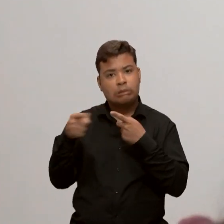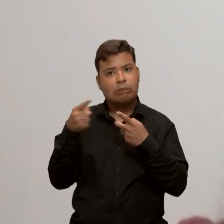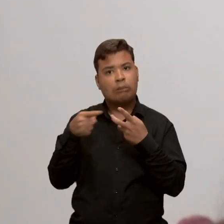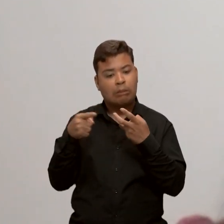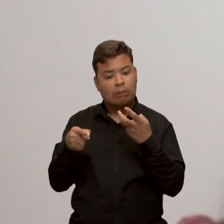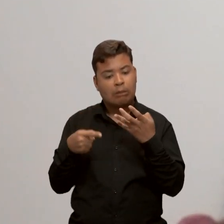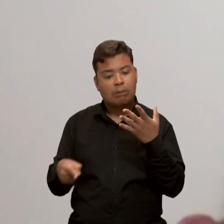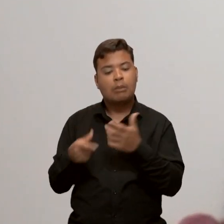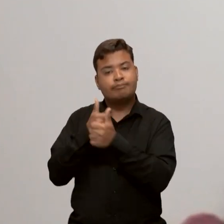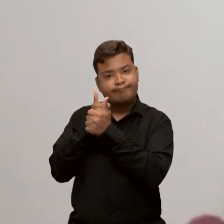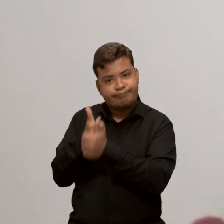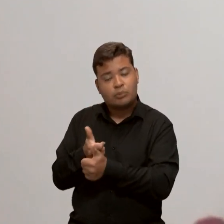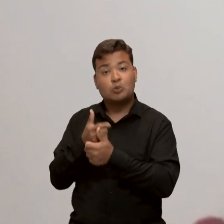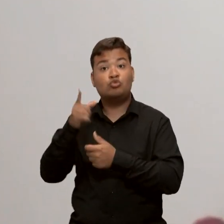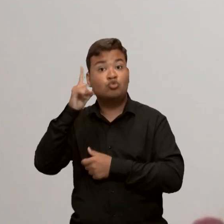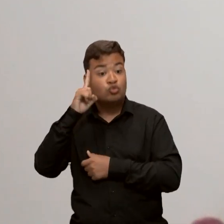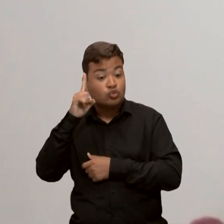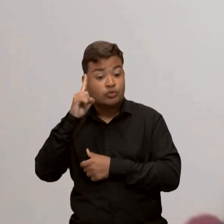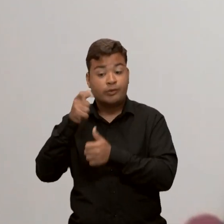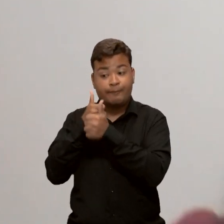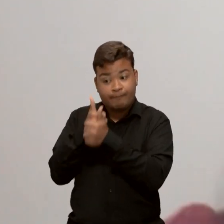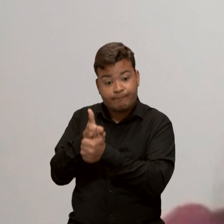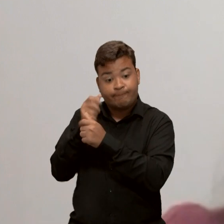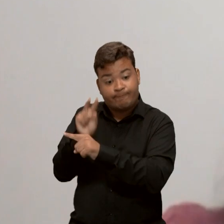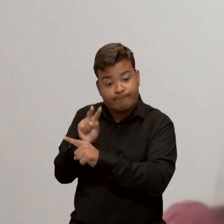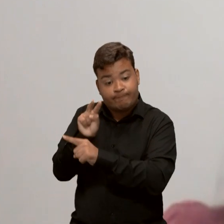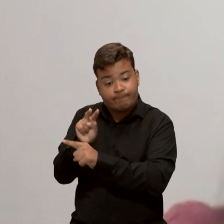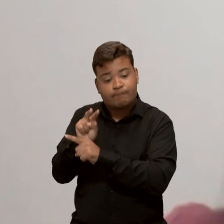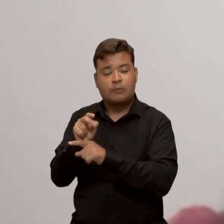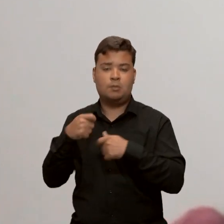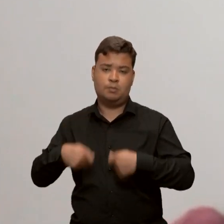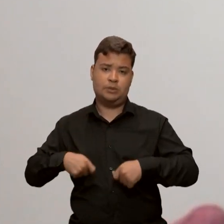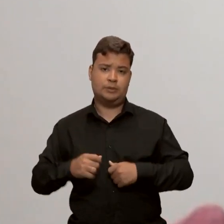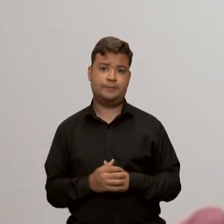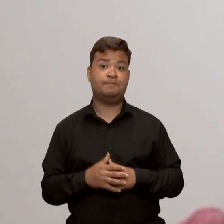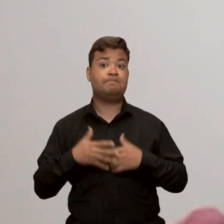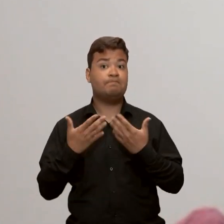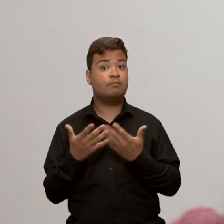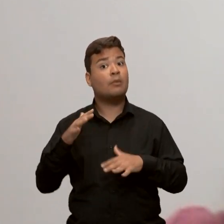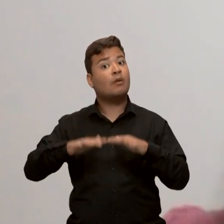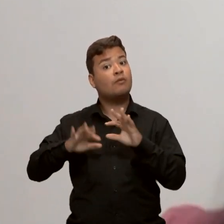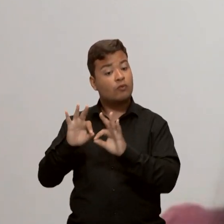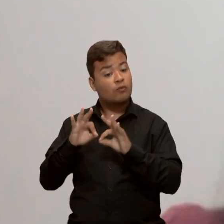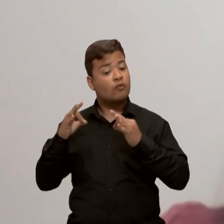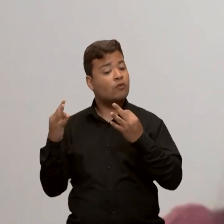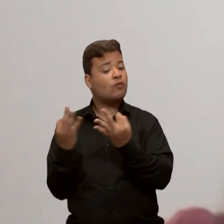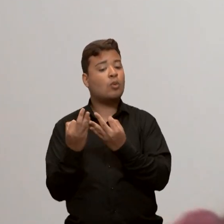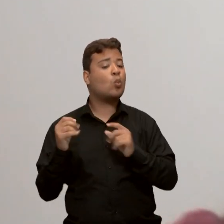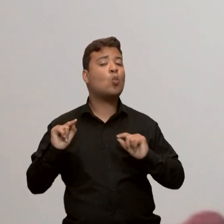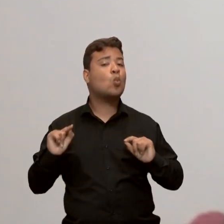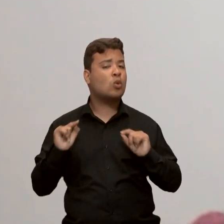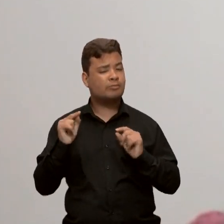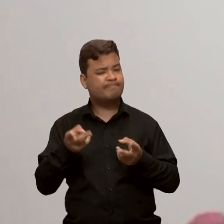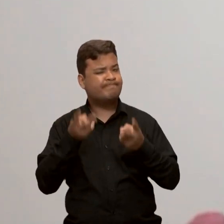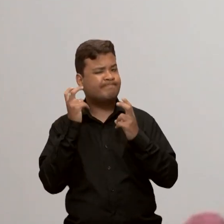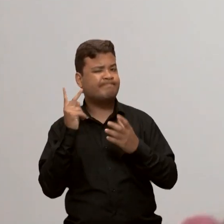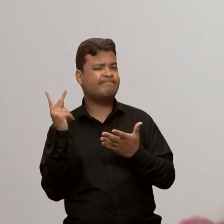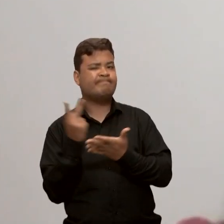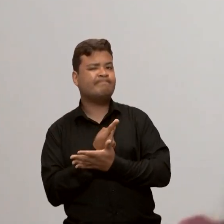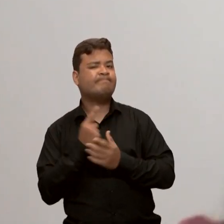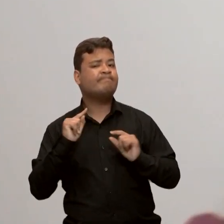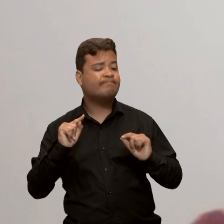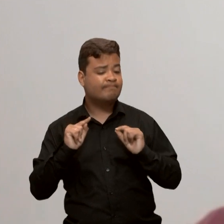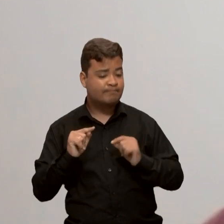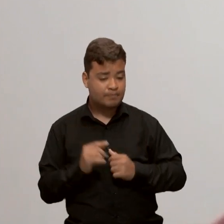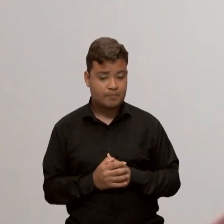semanal, diário, né? Para muitos casos, né? E essa família, geralmente, o que a gente observa, né? E o